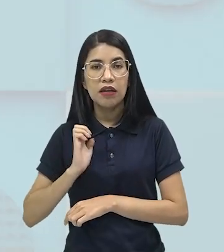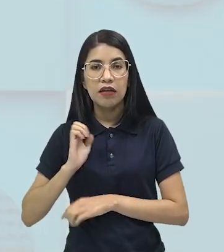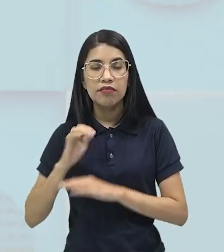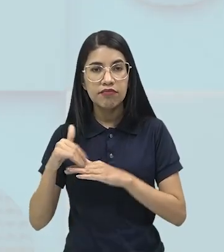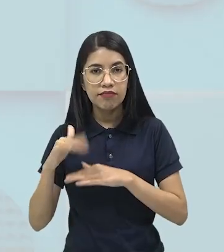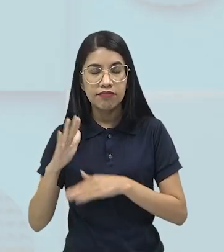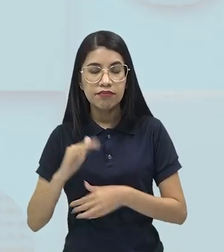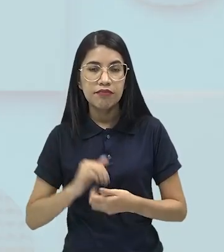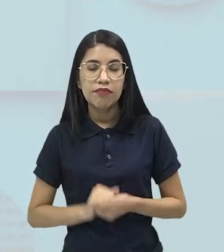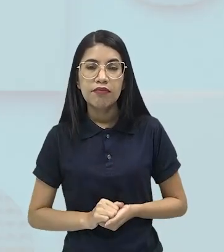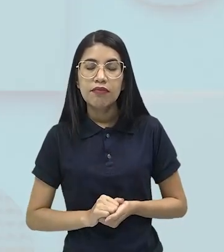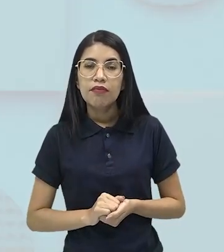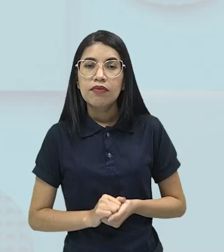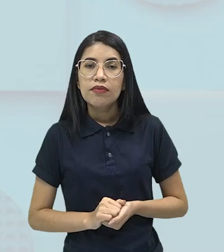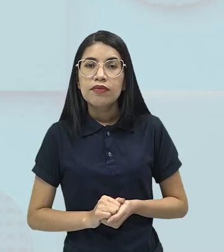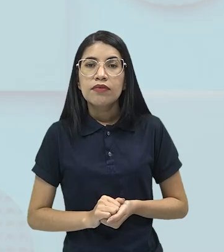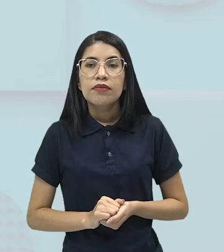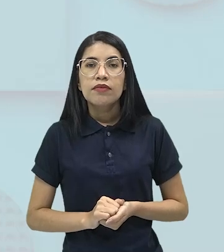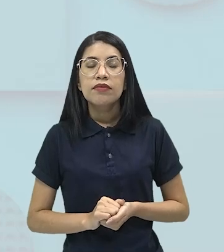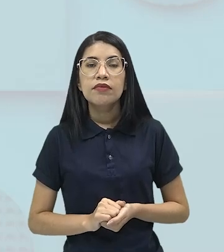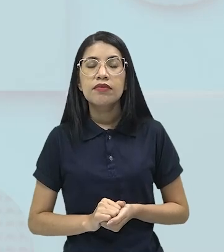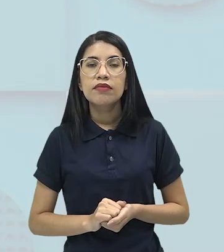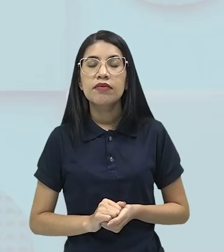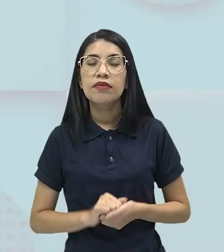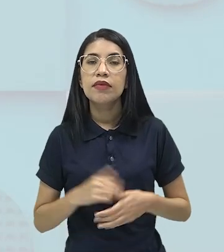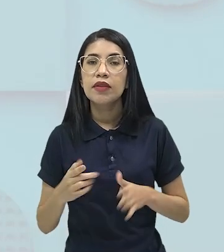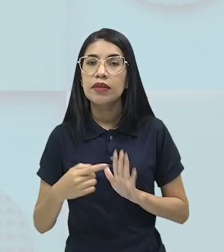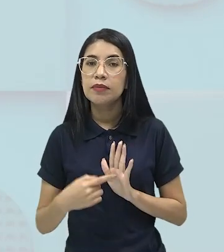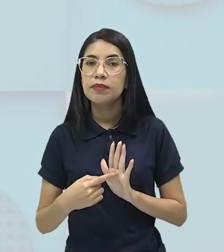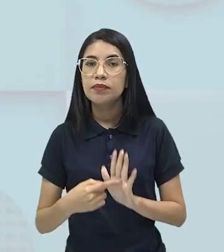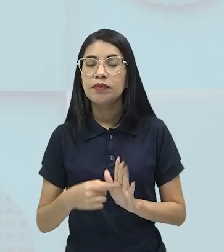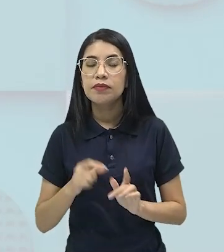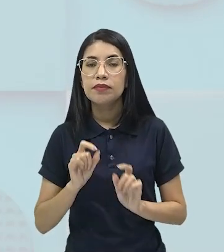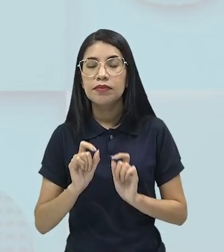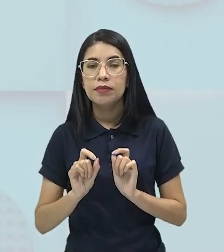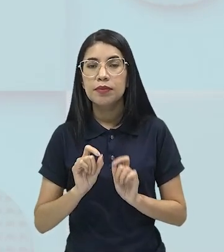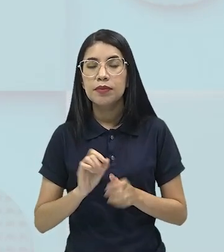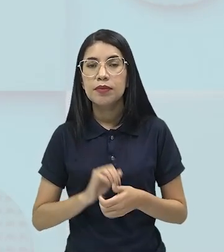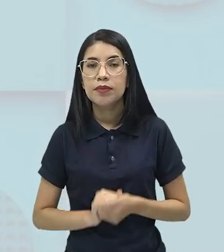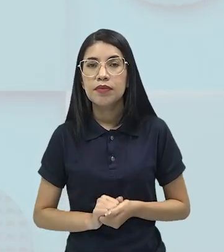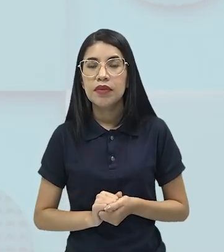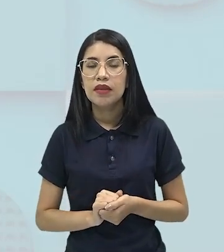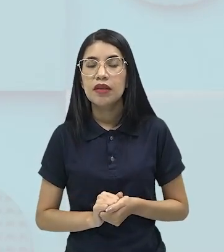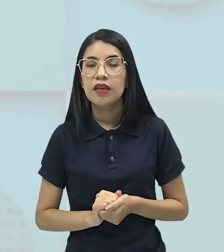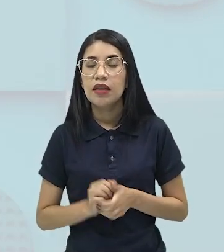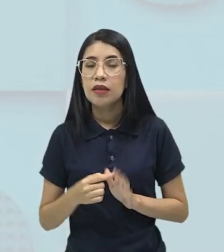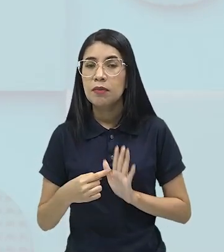aquisitivo. E aí ele vai mostrar por meio do quê? Das